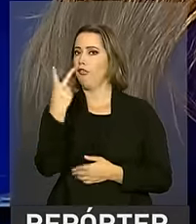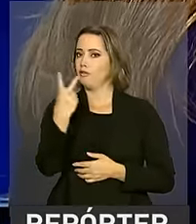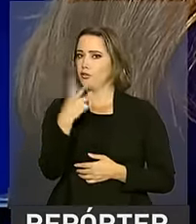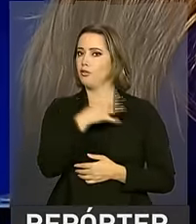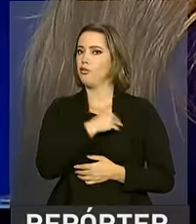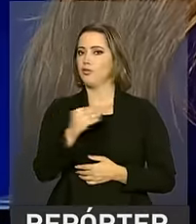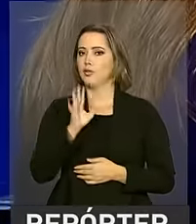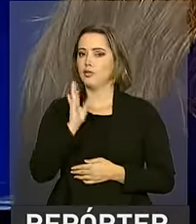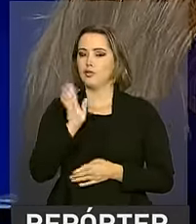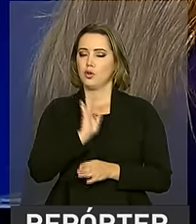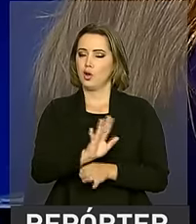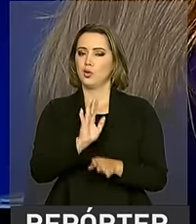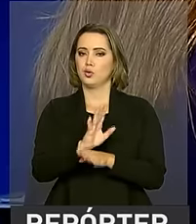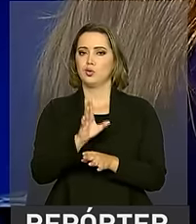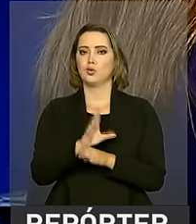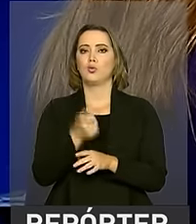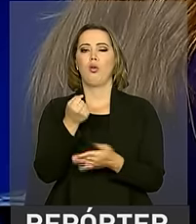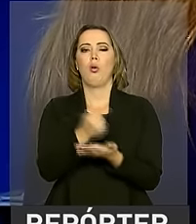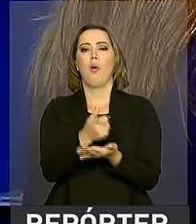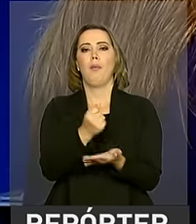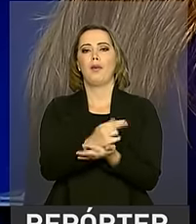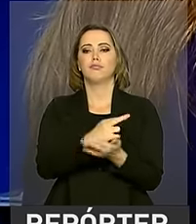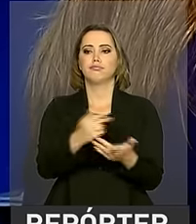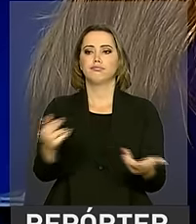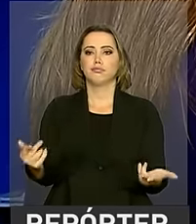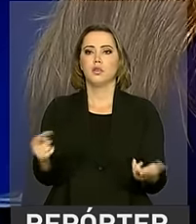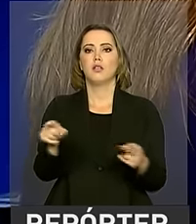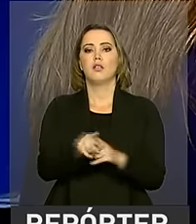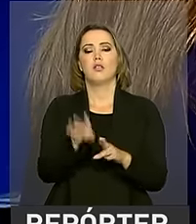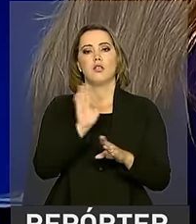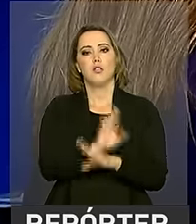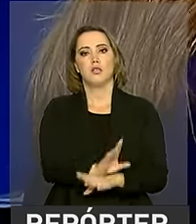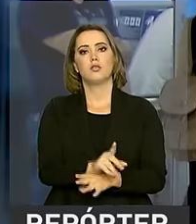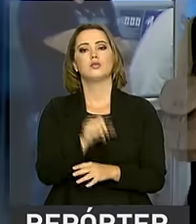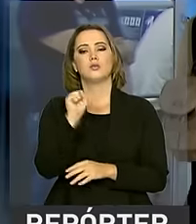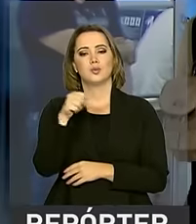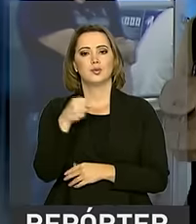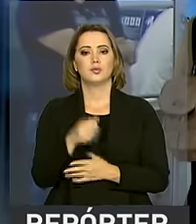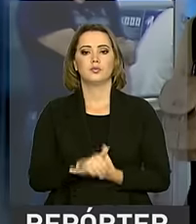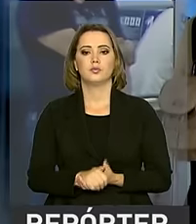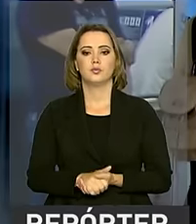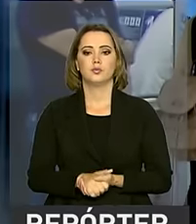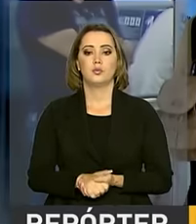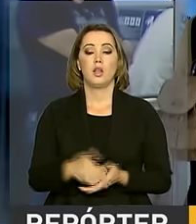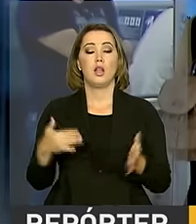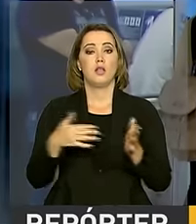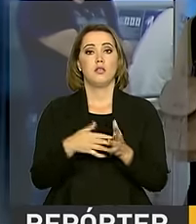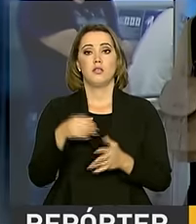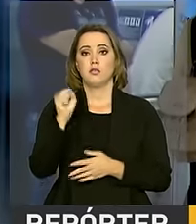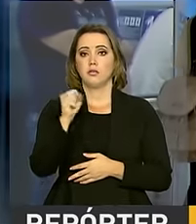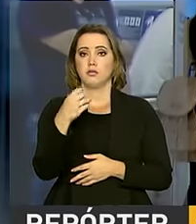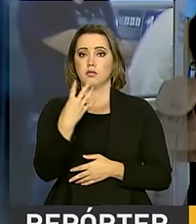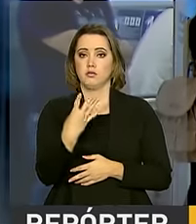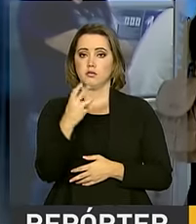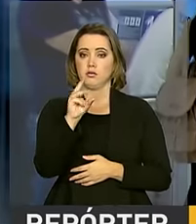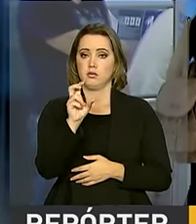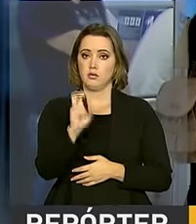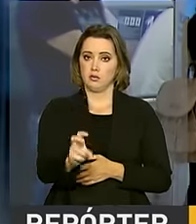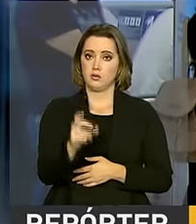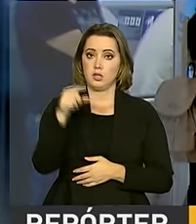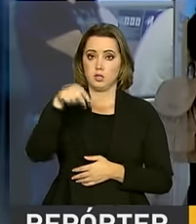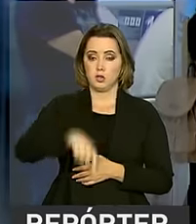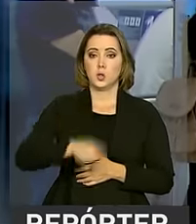E já ajuda também para comprar as coisas né E aí vai ajudar bastante seim no lançamento até às 8:45 da manhã desta